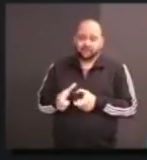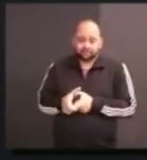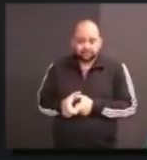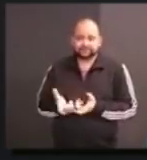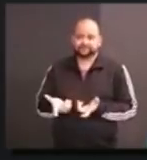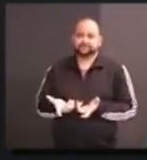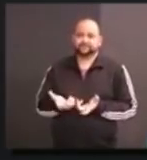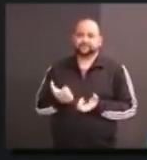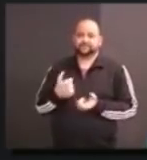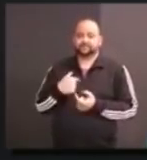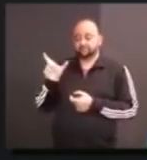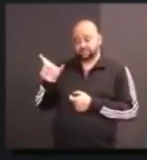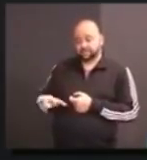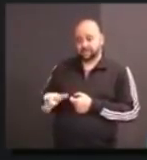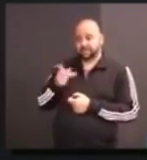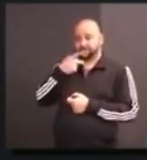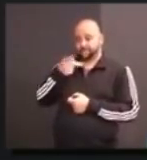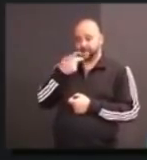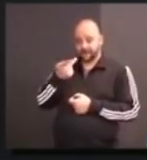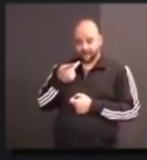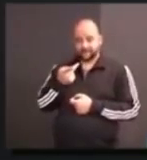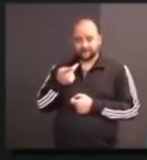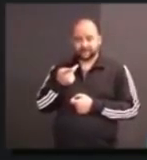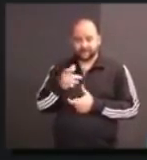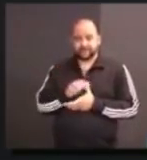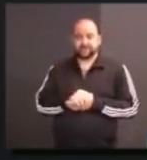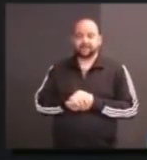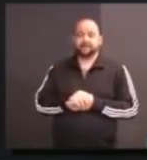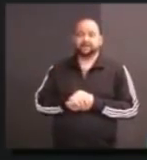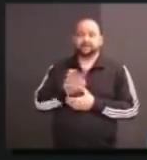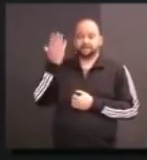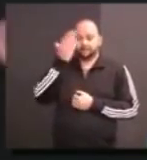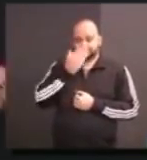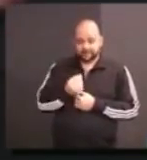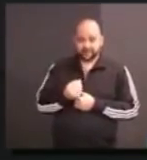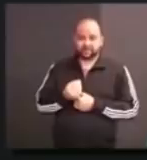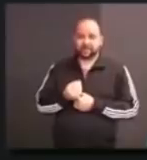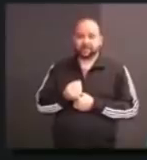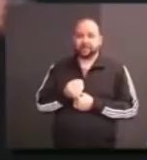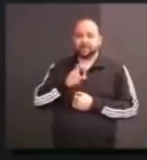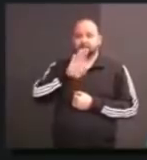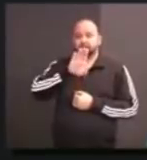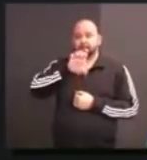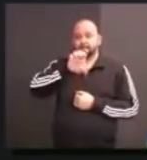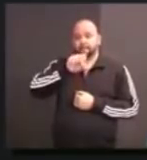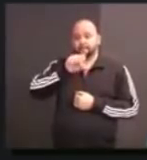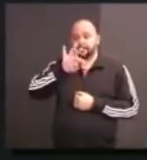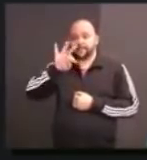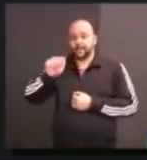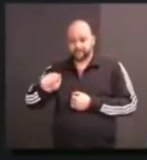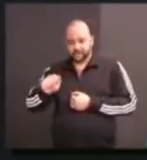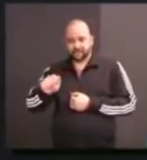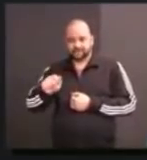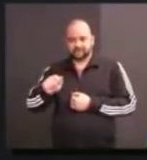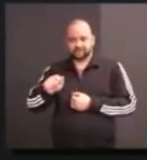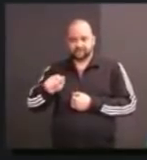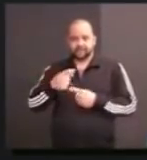Quando ele falava que era uma besta espírita, mas não era um espírita besta,